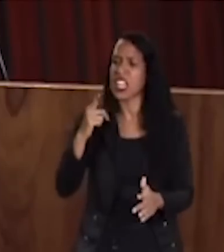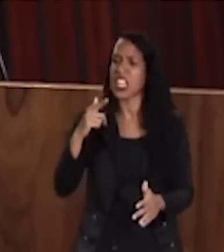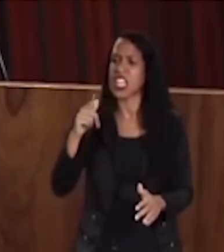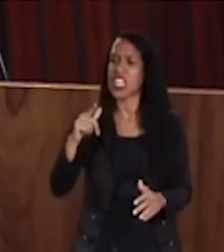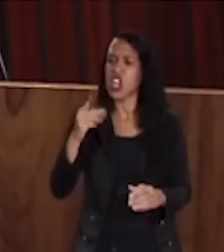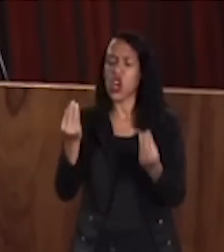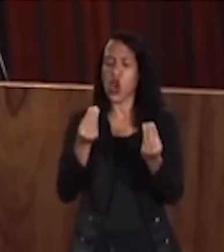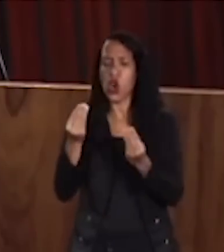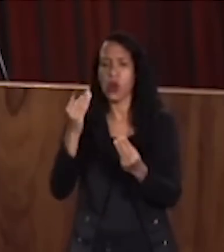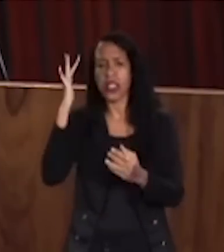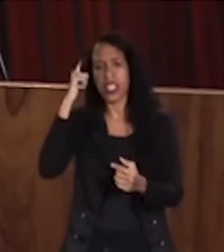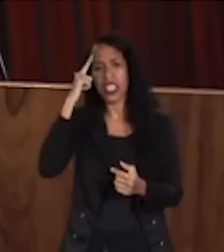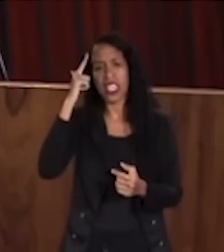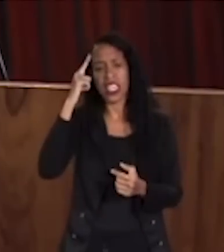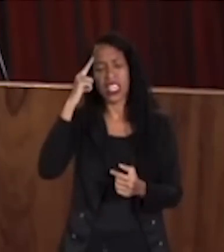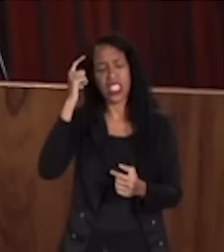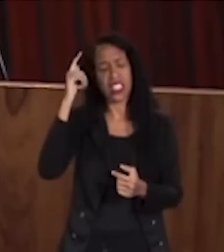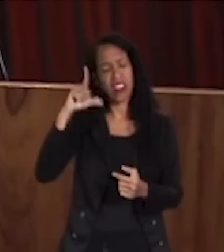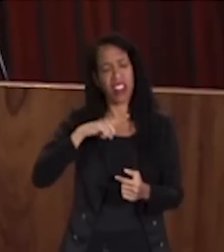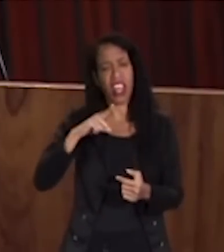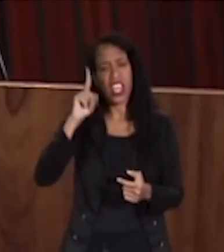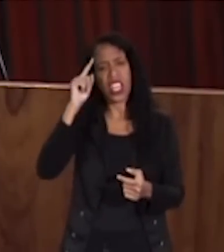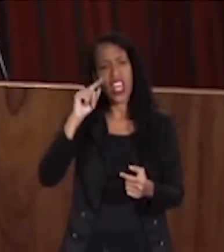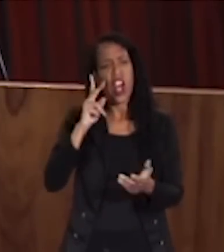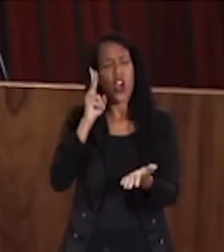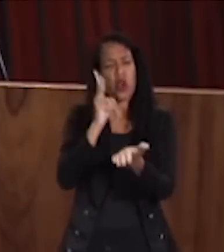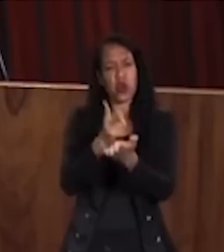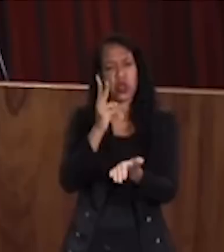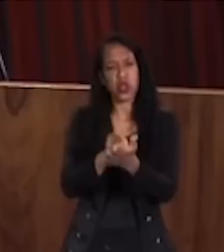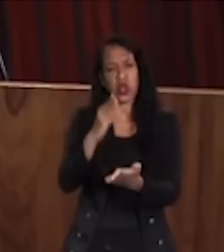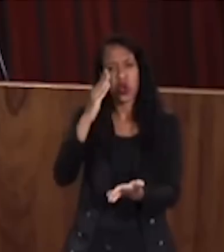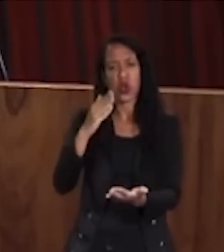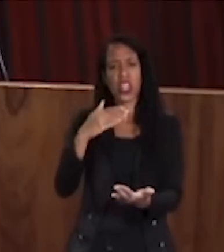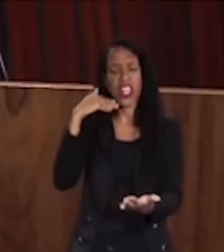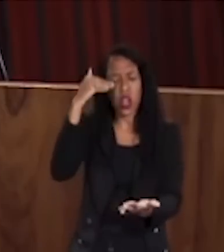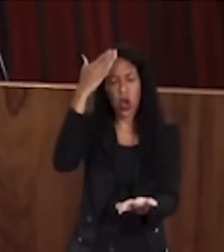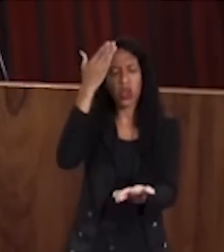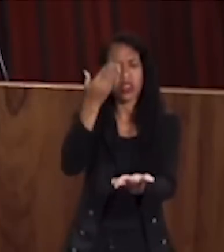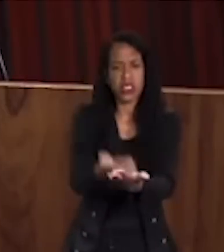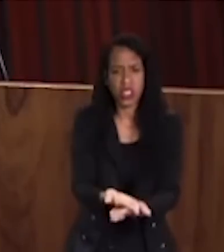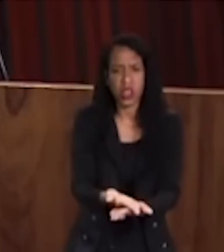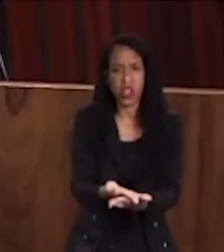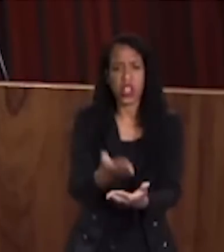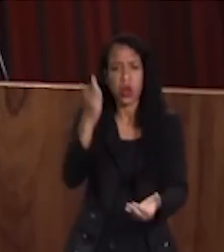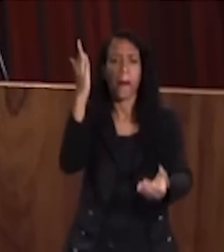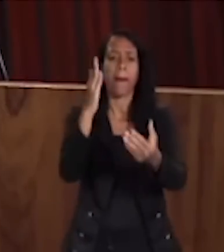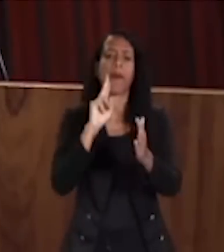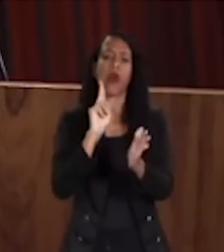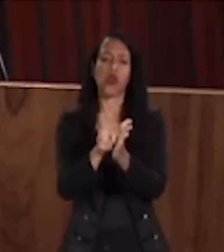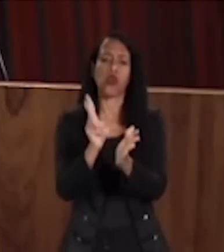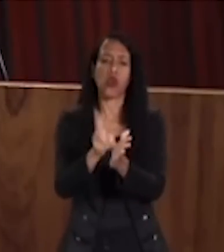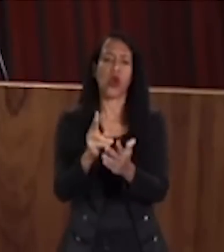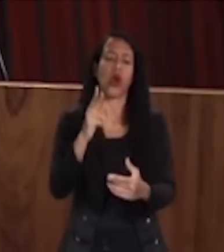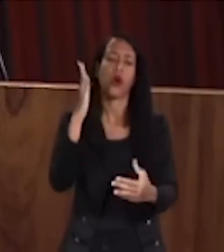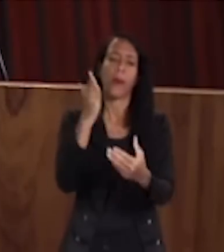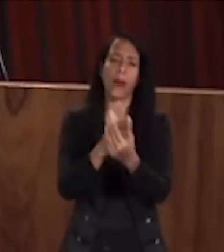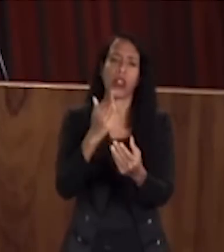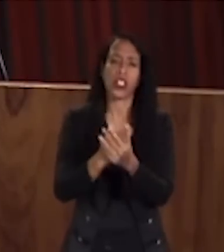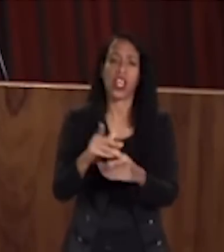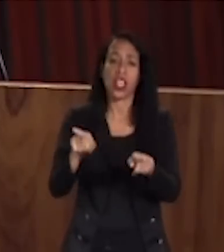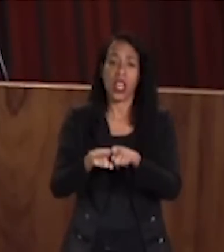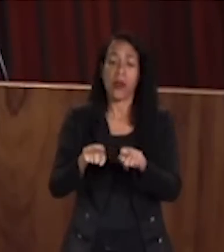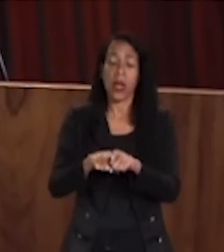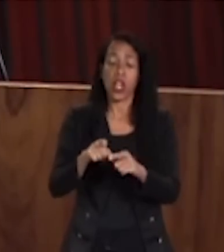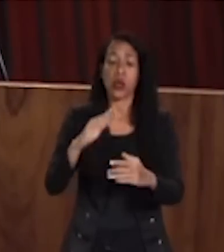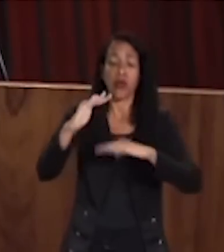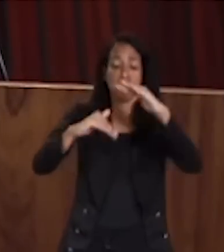tem. E com isso se perverte a confiabilidade, ele diz, do processo, e isso vale também não apenas para o processo democrático,